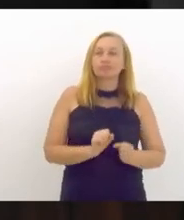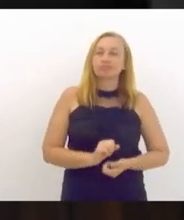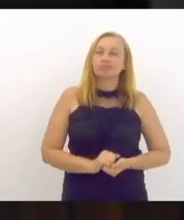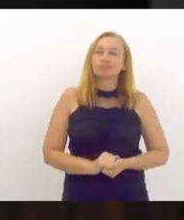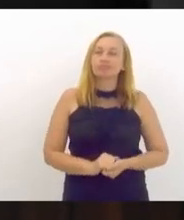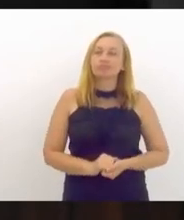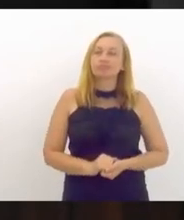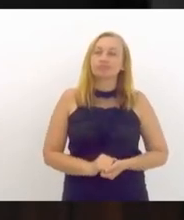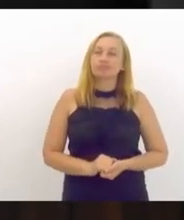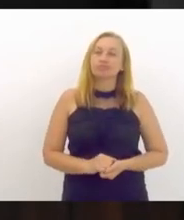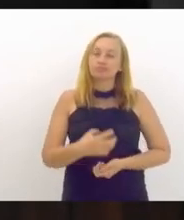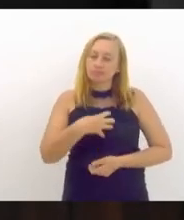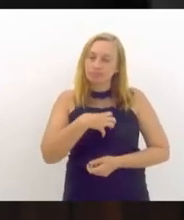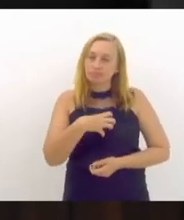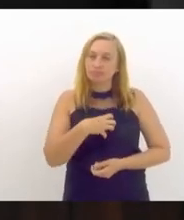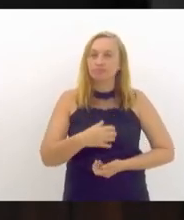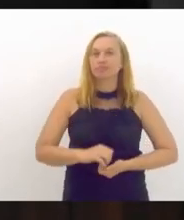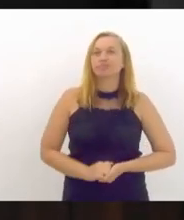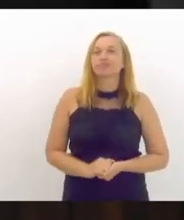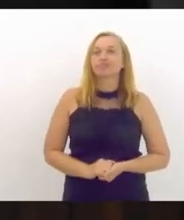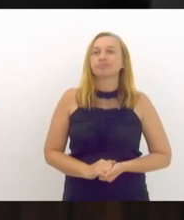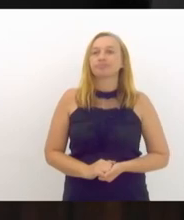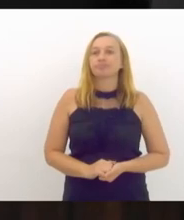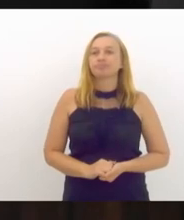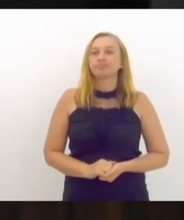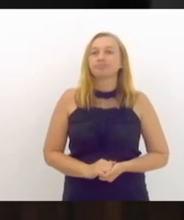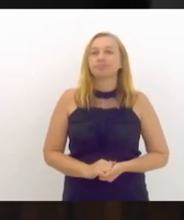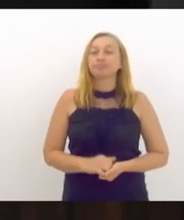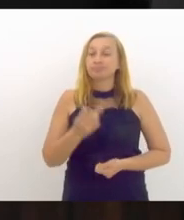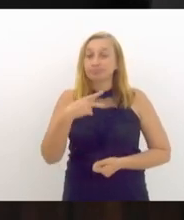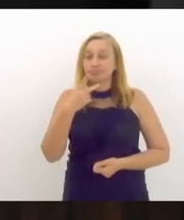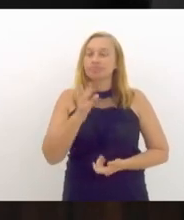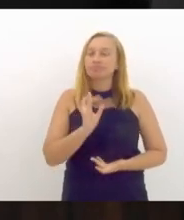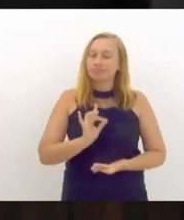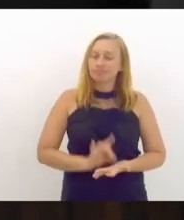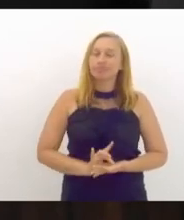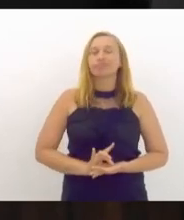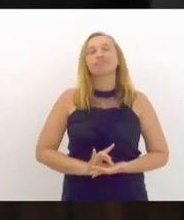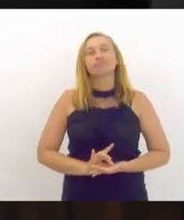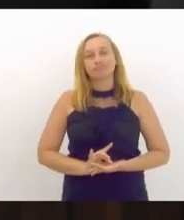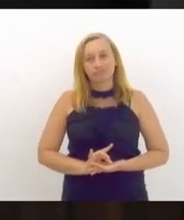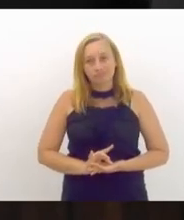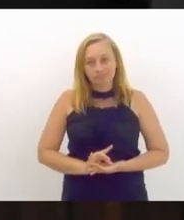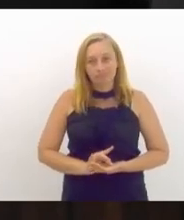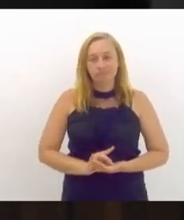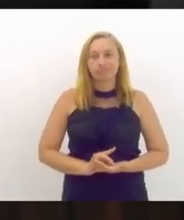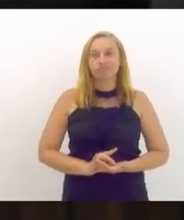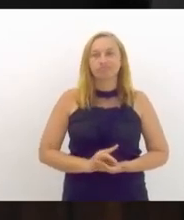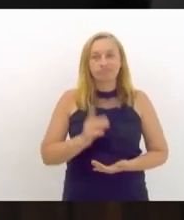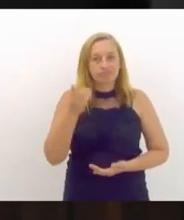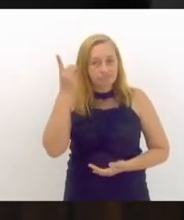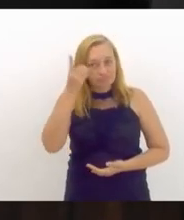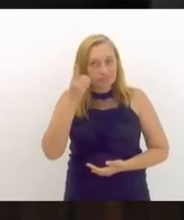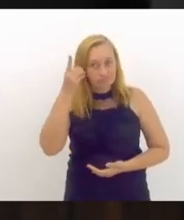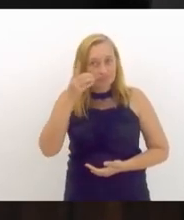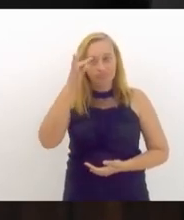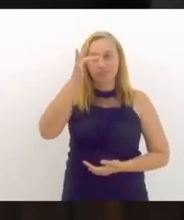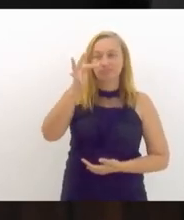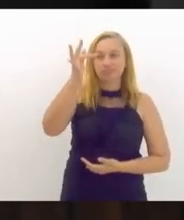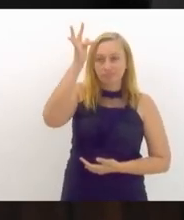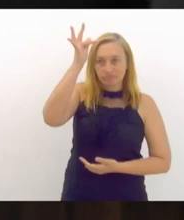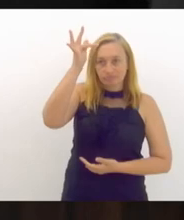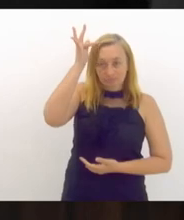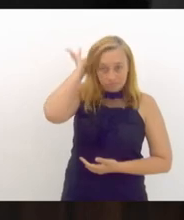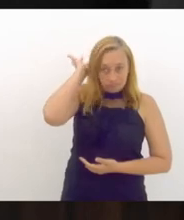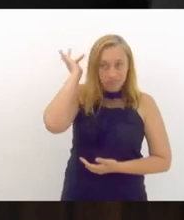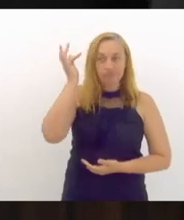nesse sentido. E dizer que, realmente, tanto o que o deputado Fred colocou, como o